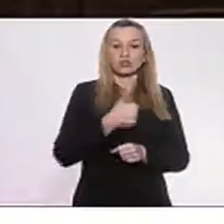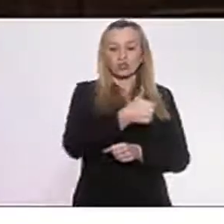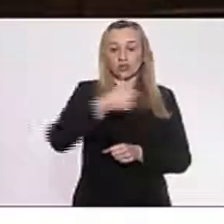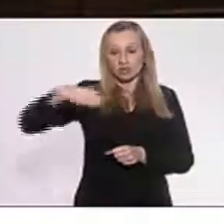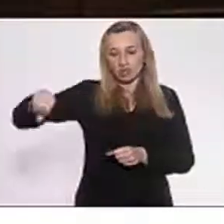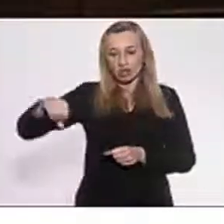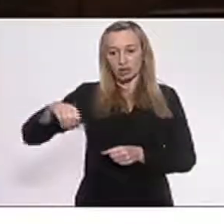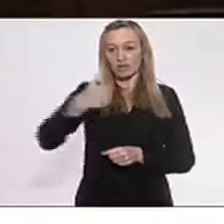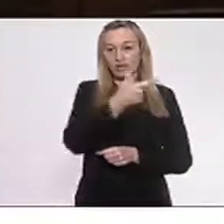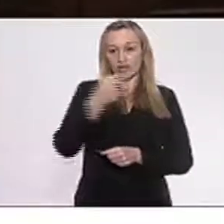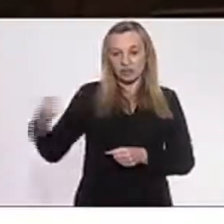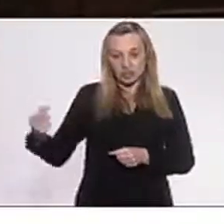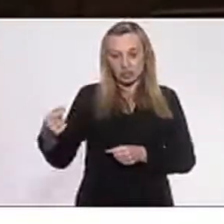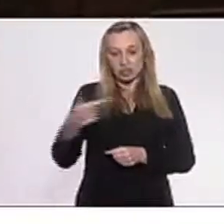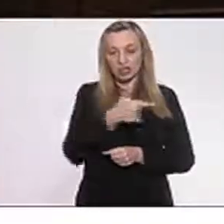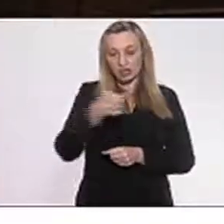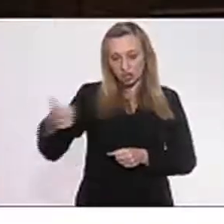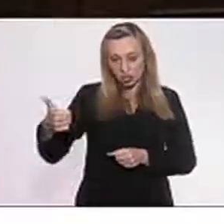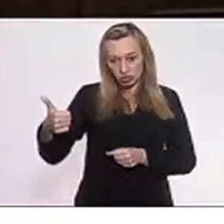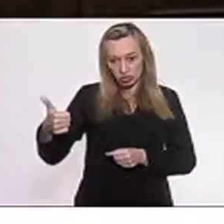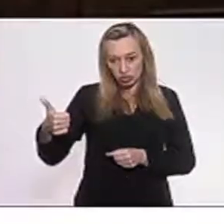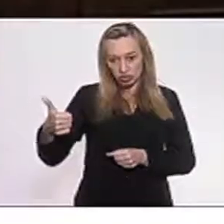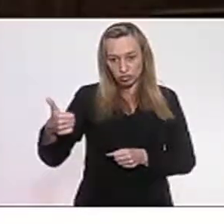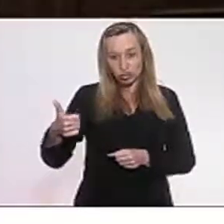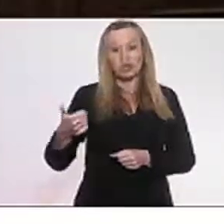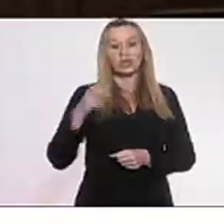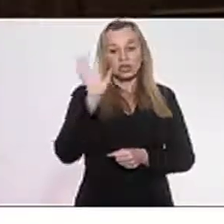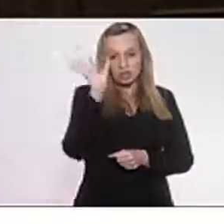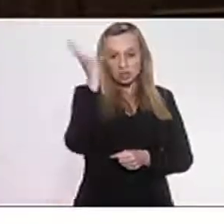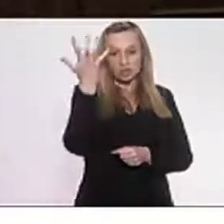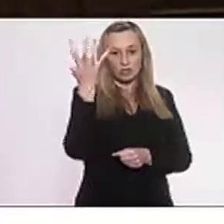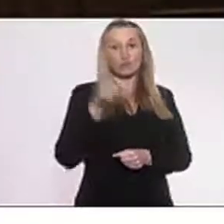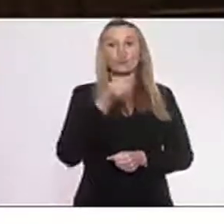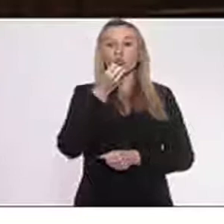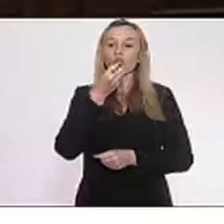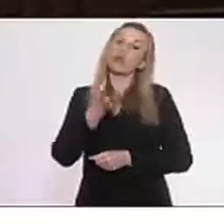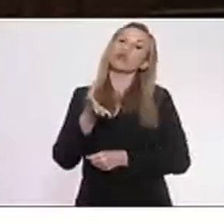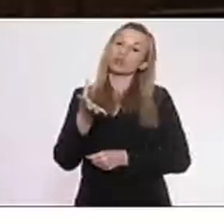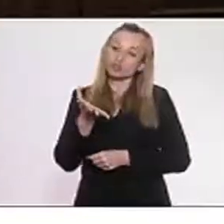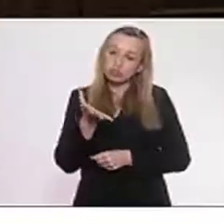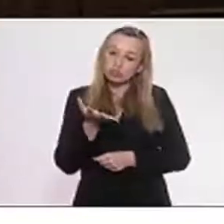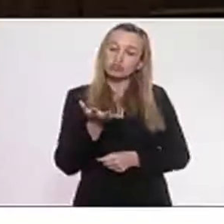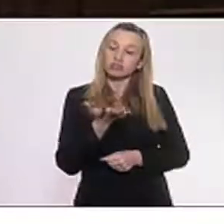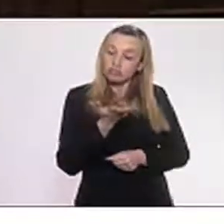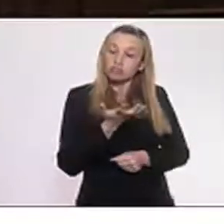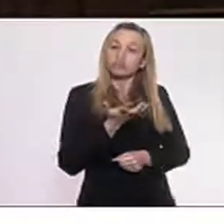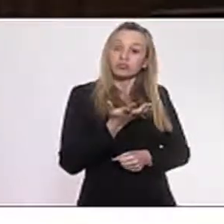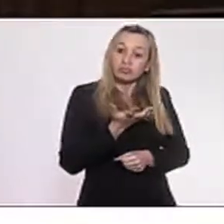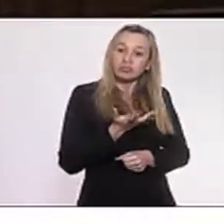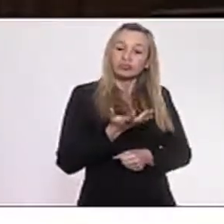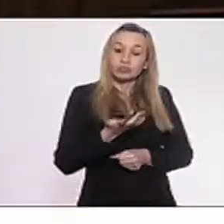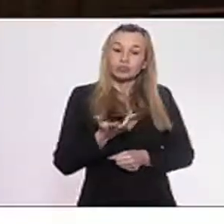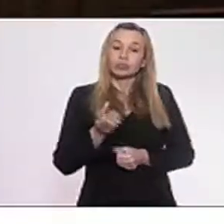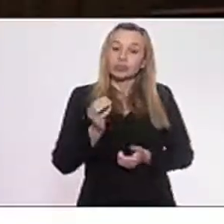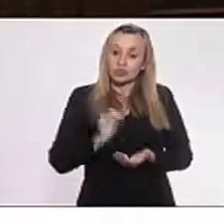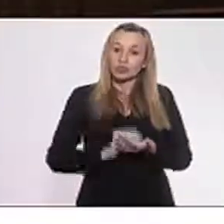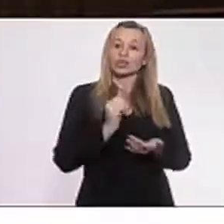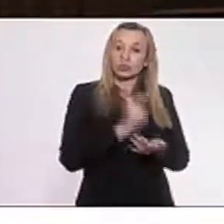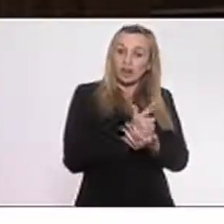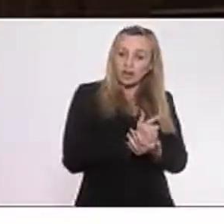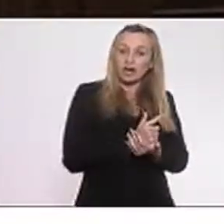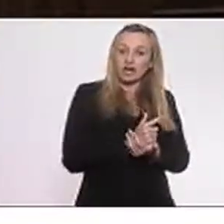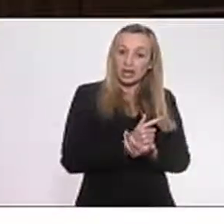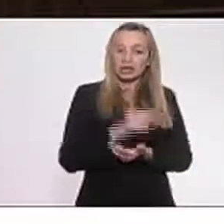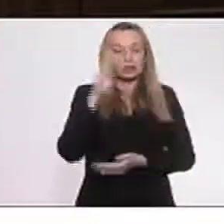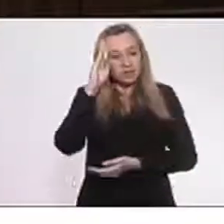em 20 e 100 milhões em 21. Isso resolveria, em boa medida, os restos a pagar